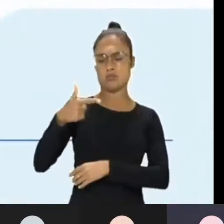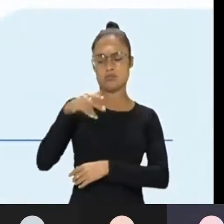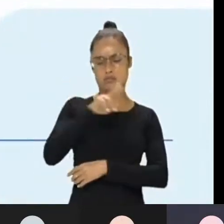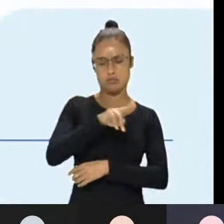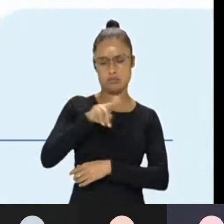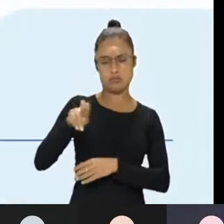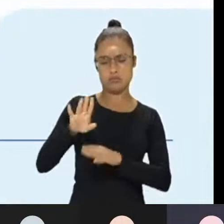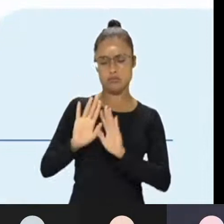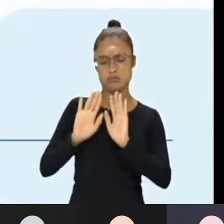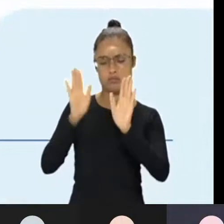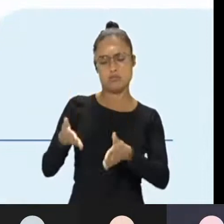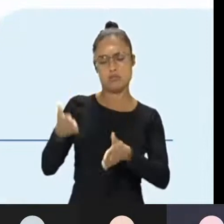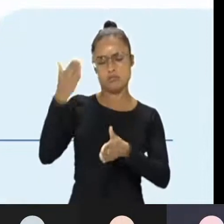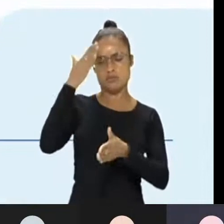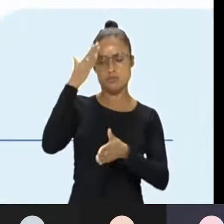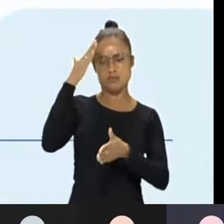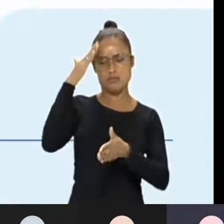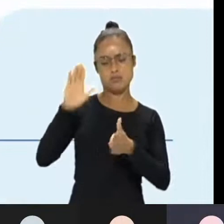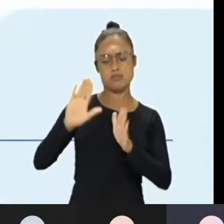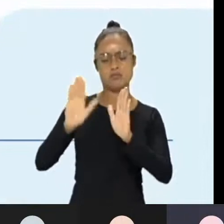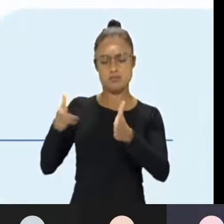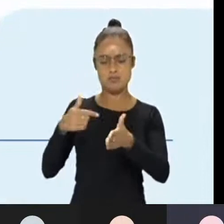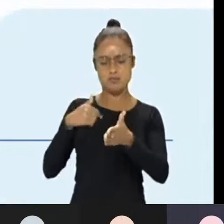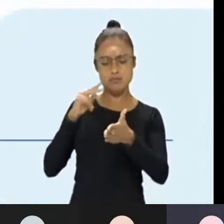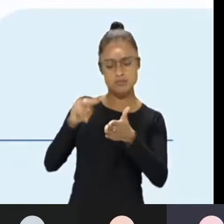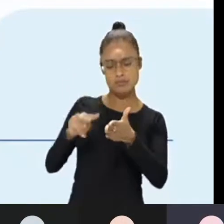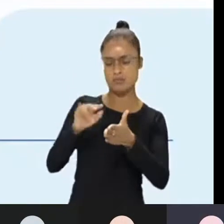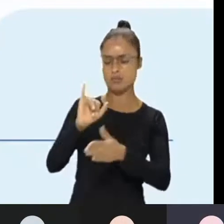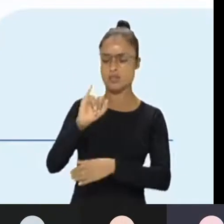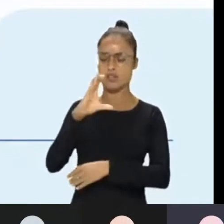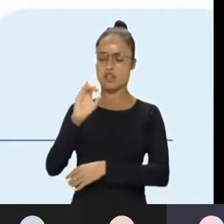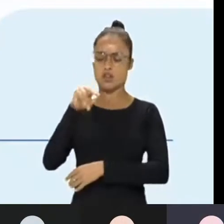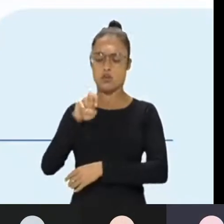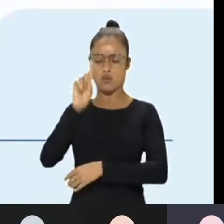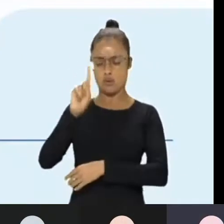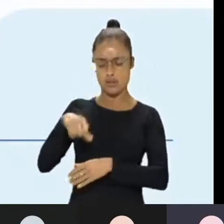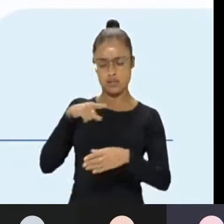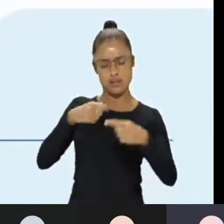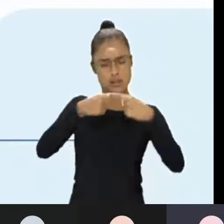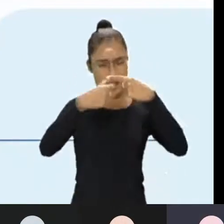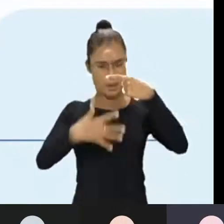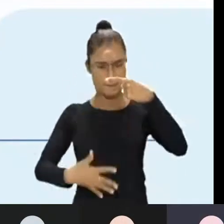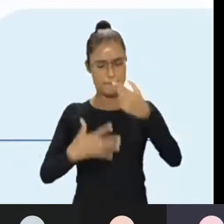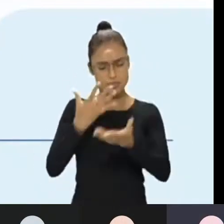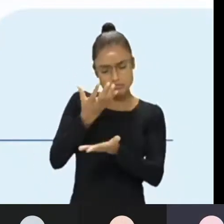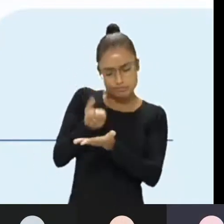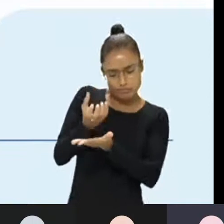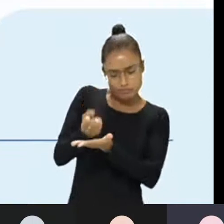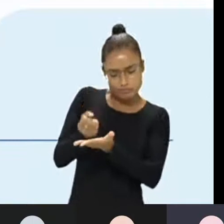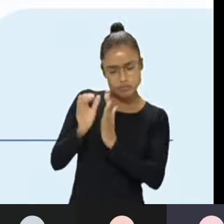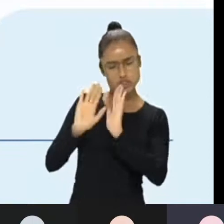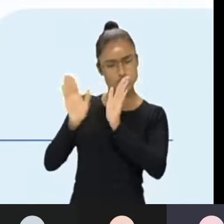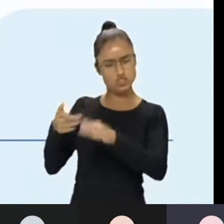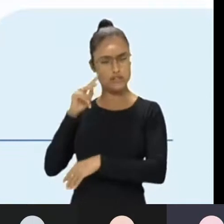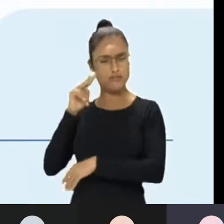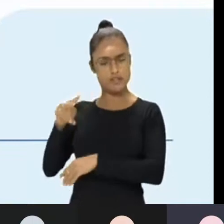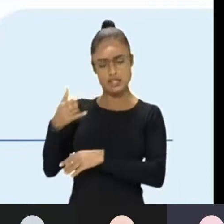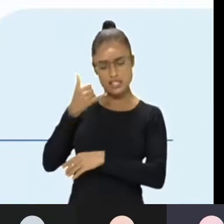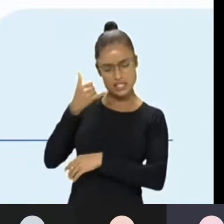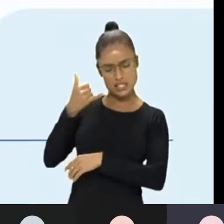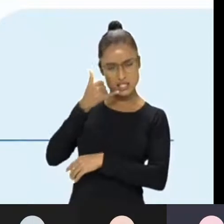já apresenta o ícone do aplicativo. Então, esse é o ícone. E você pode imprimir os cartões.